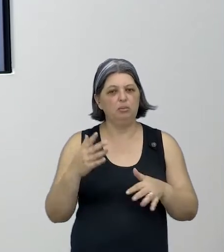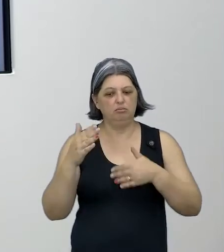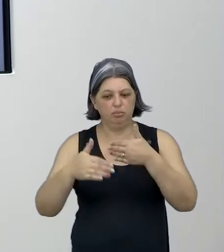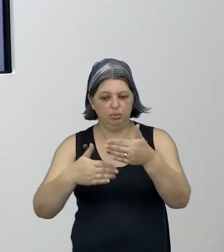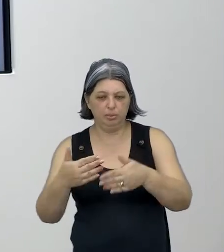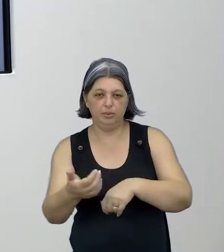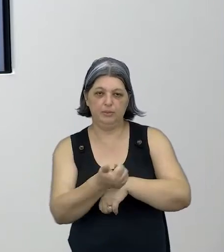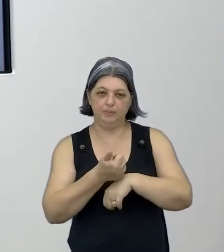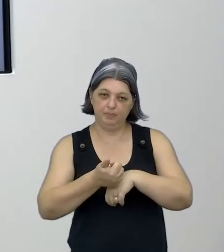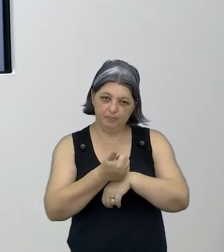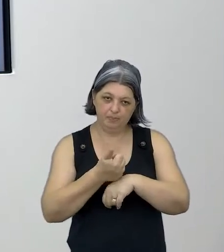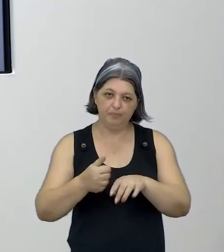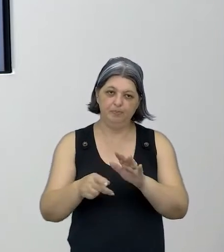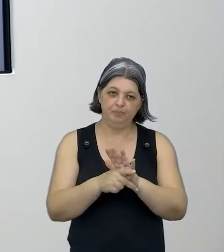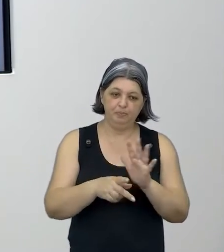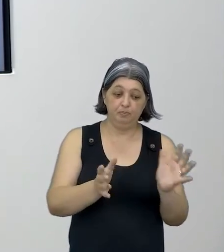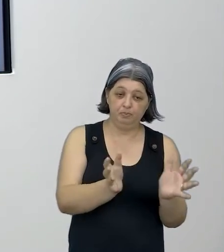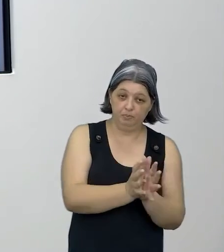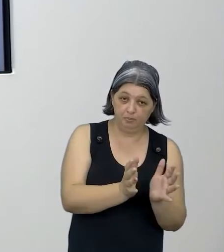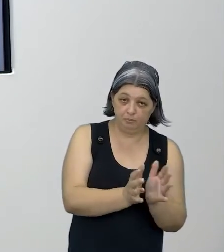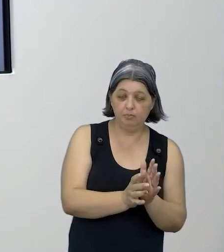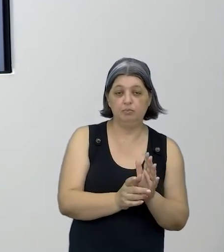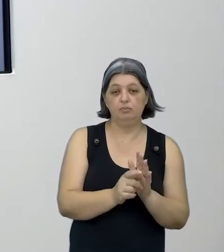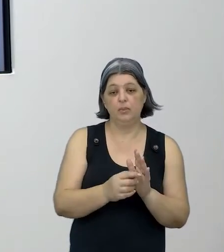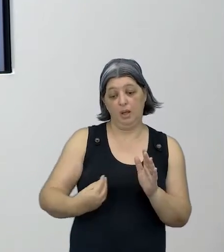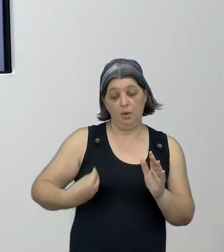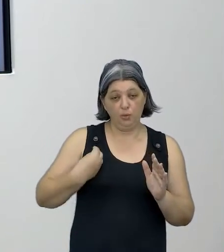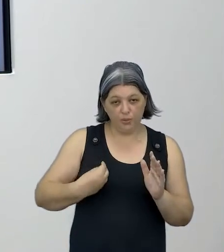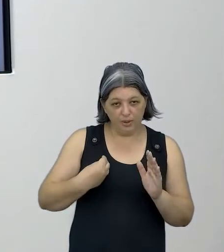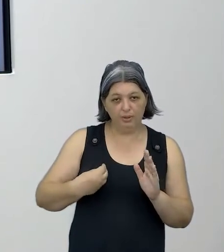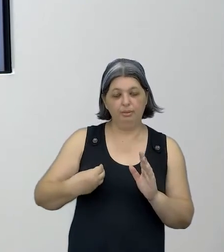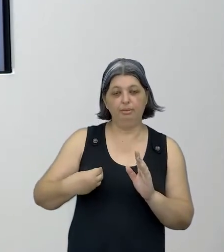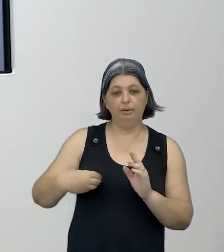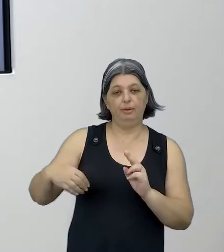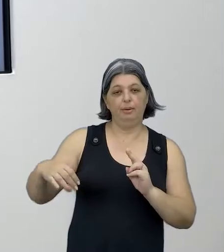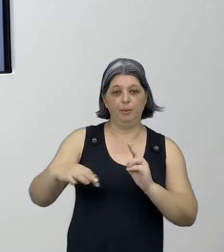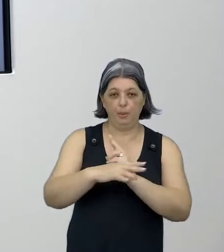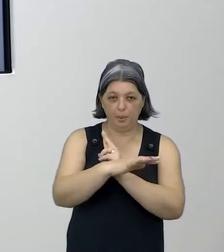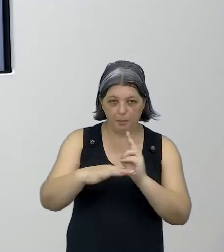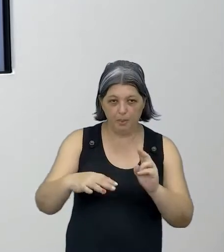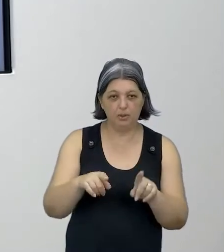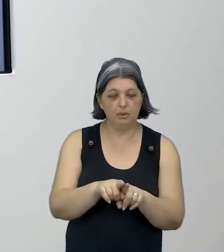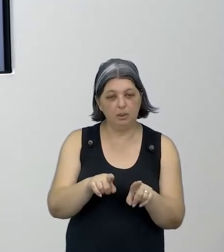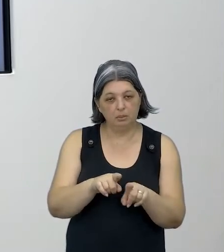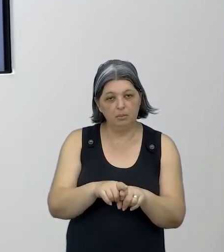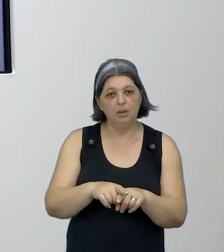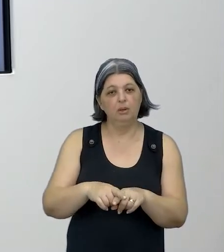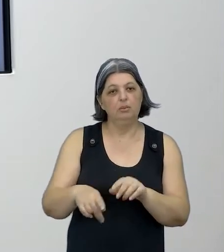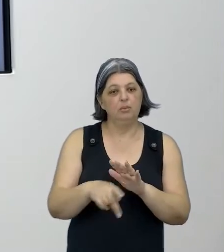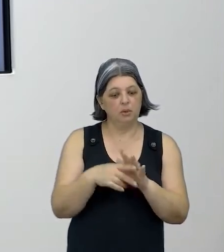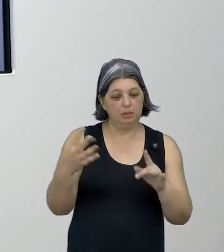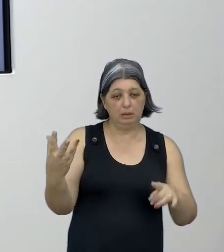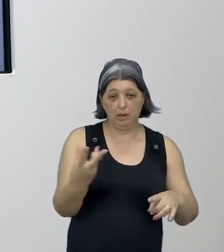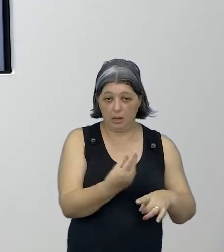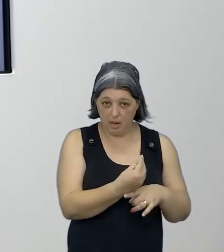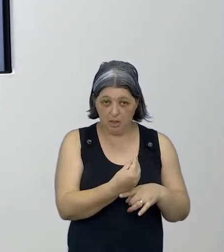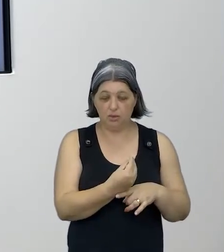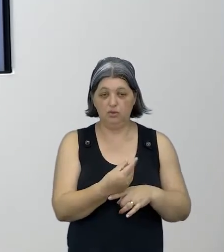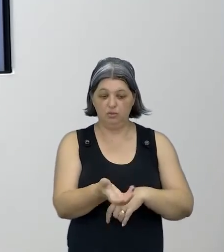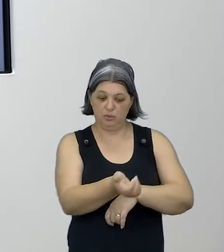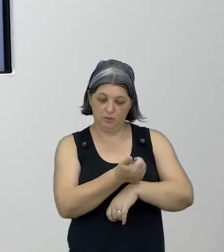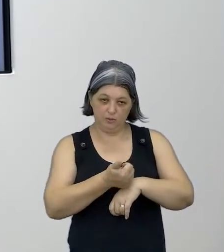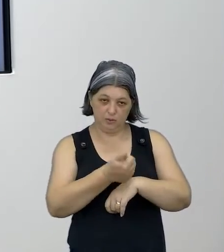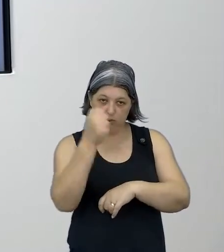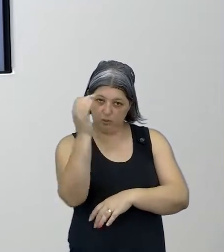se constituindo numa classe média urbana e trazendo muito talento profissional e artístico no Brasil. Pena